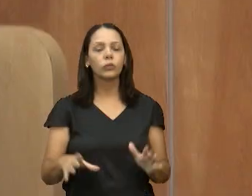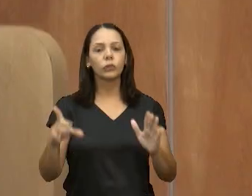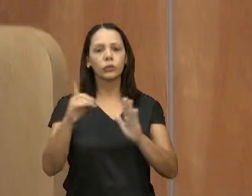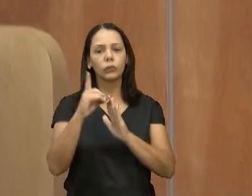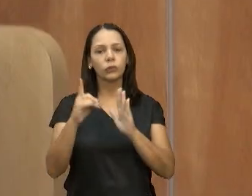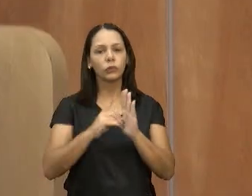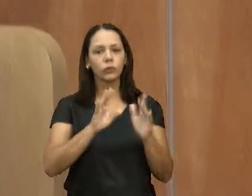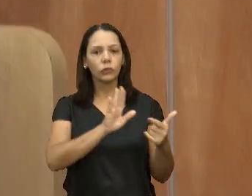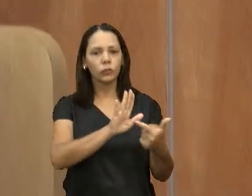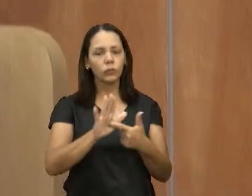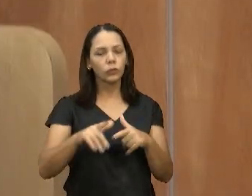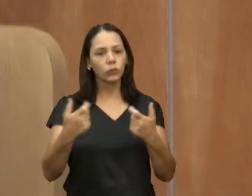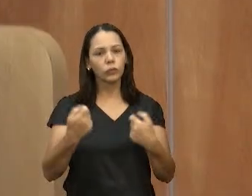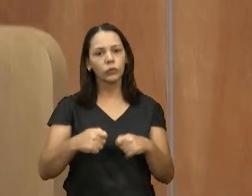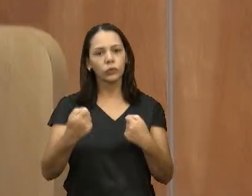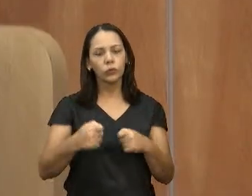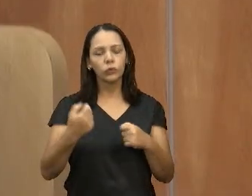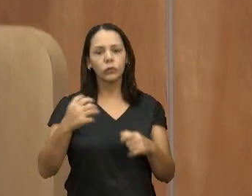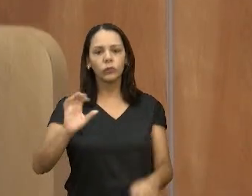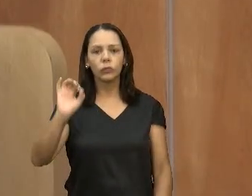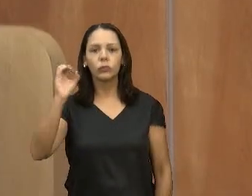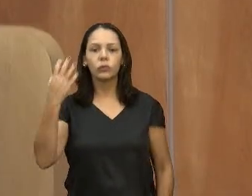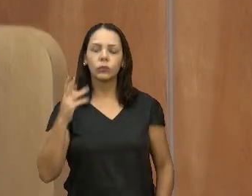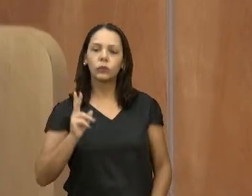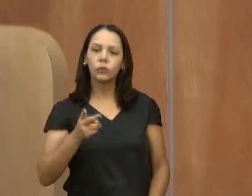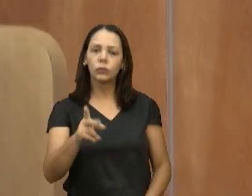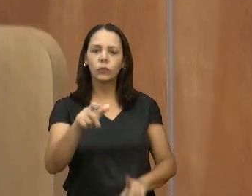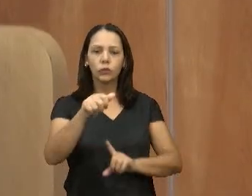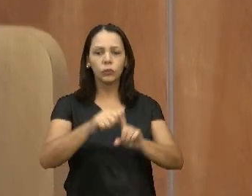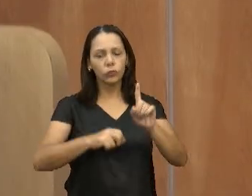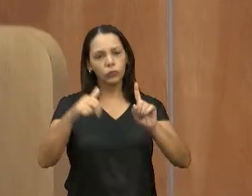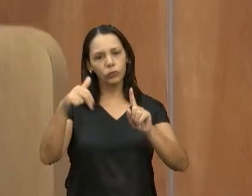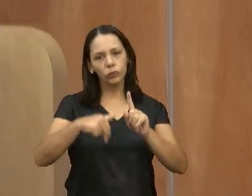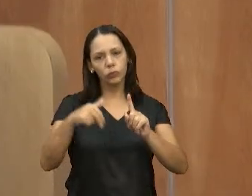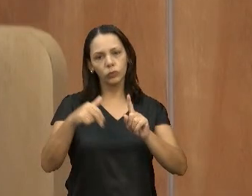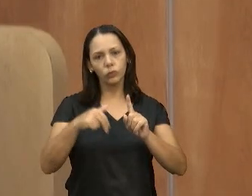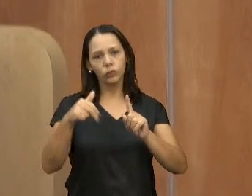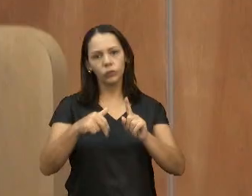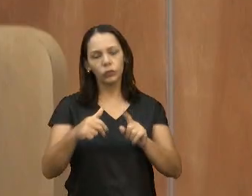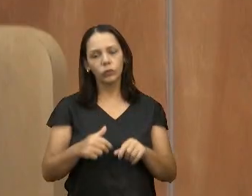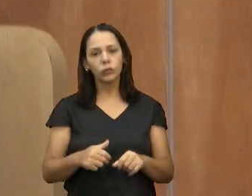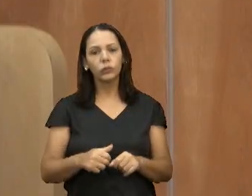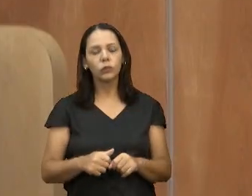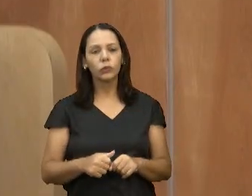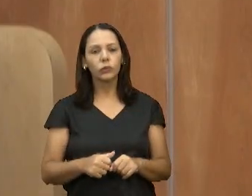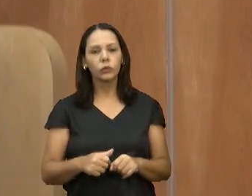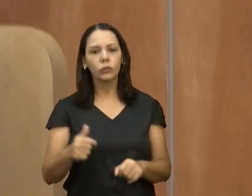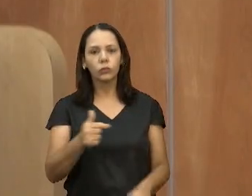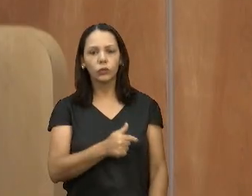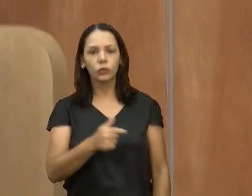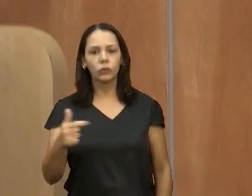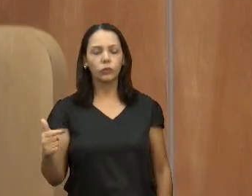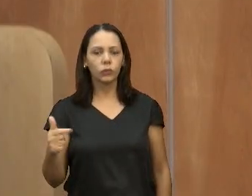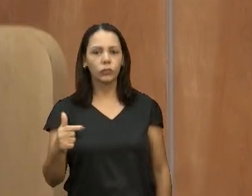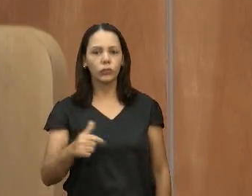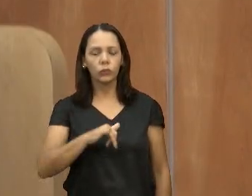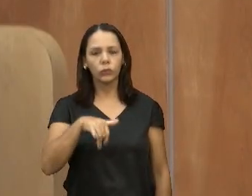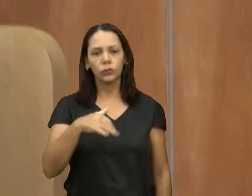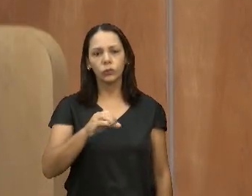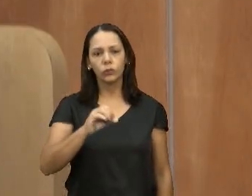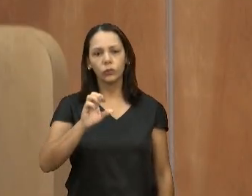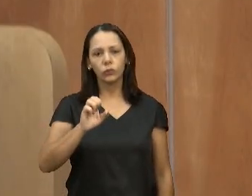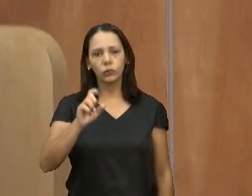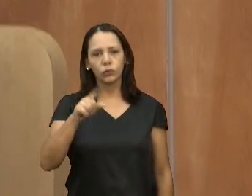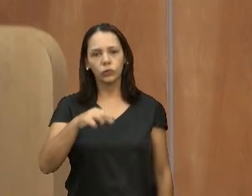ser realizada anualmente no mês de novembro, durante o transcorrer da Semana José Maria de Abreu.